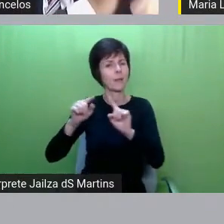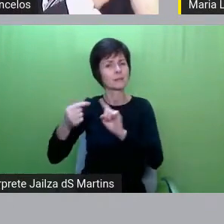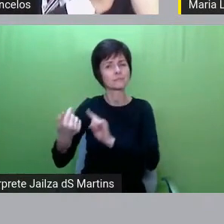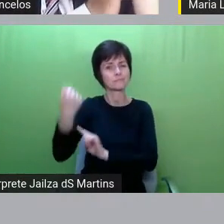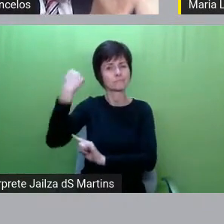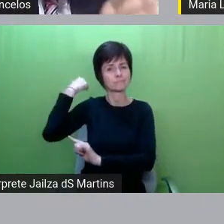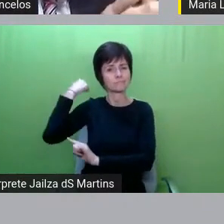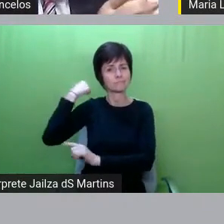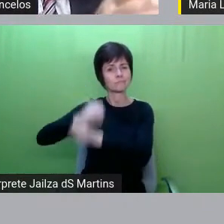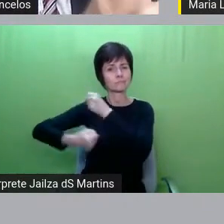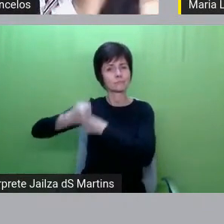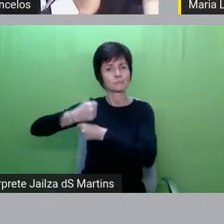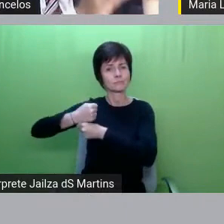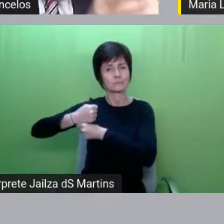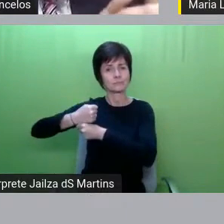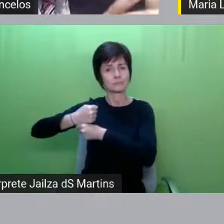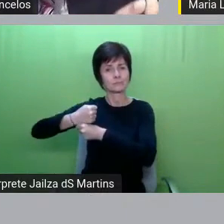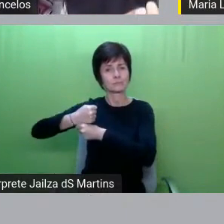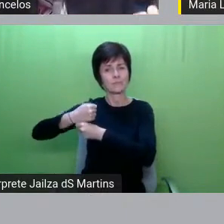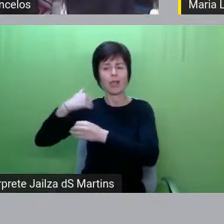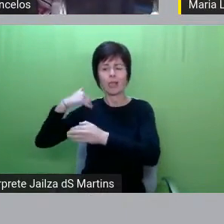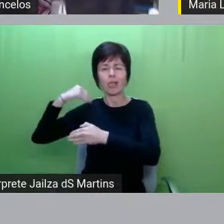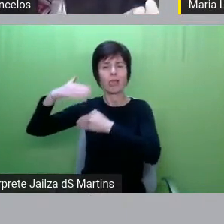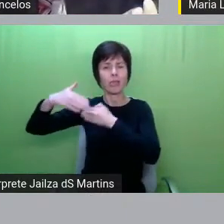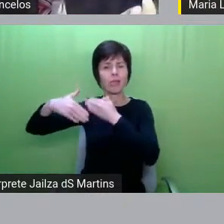90, essa trajetória em